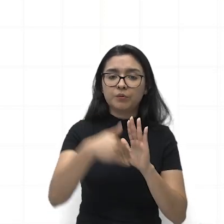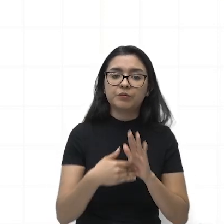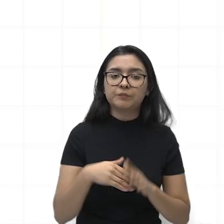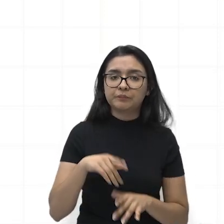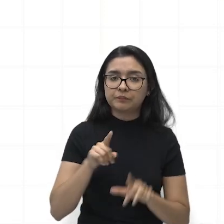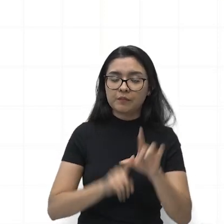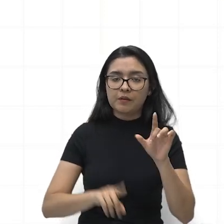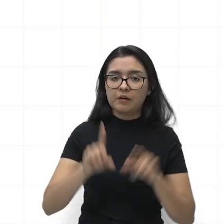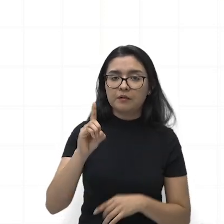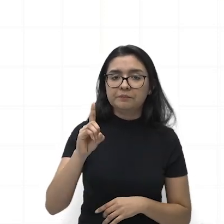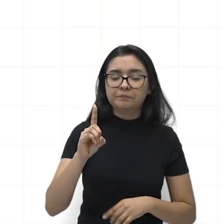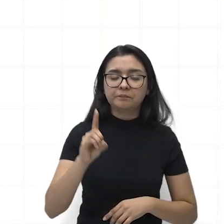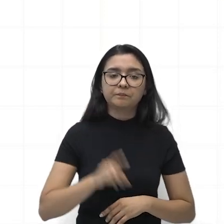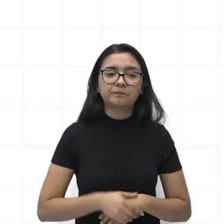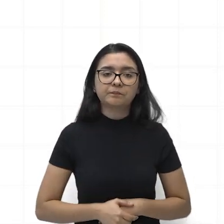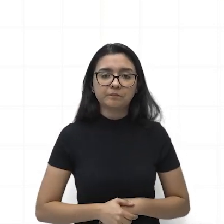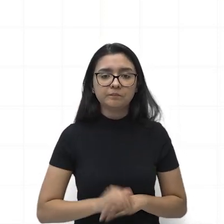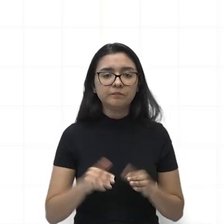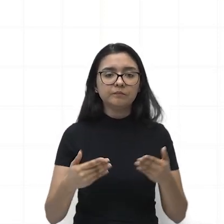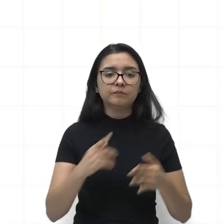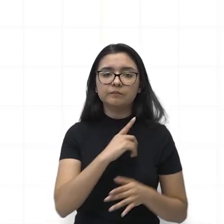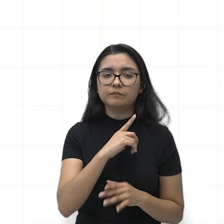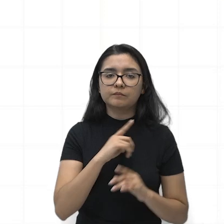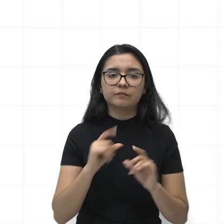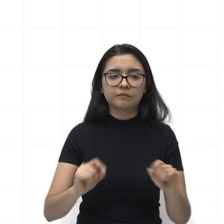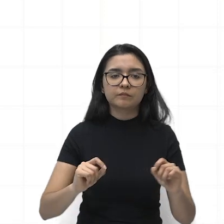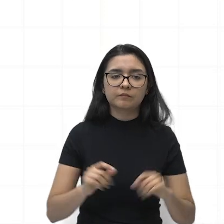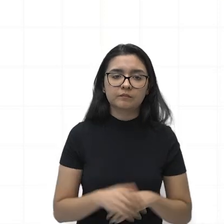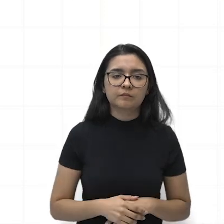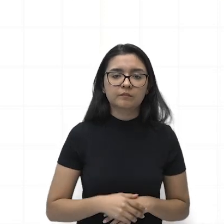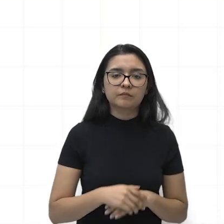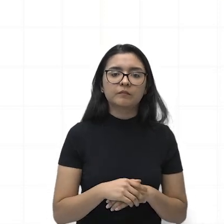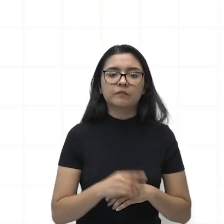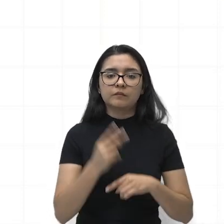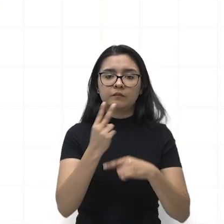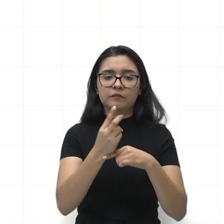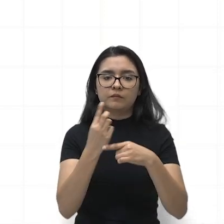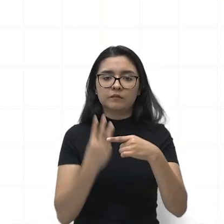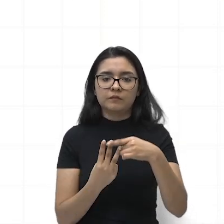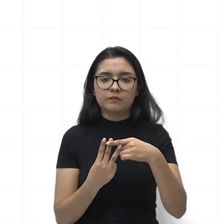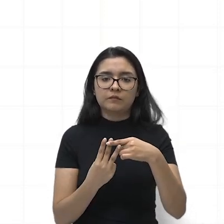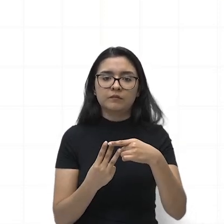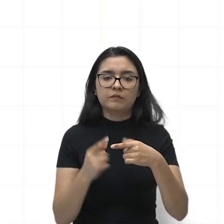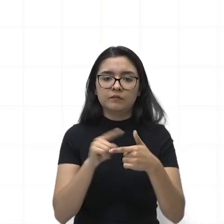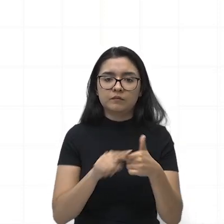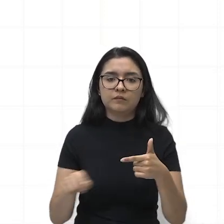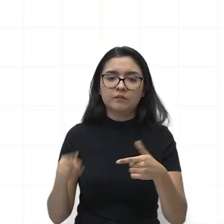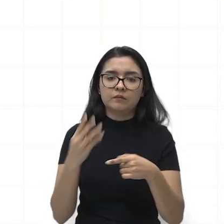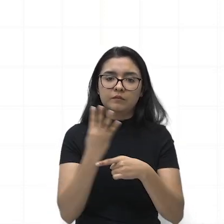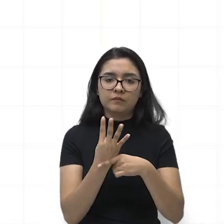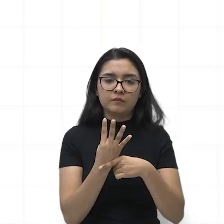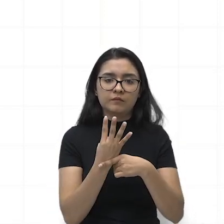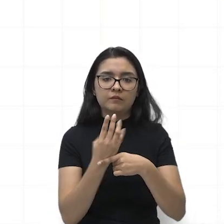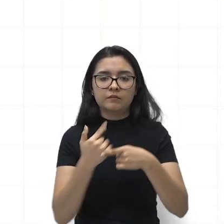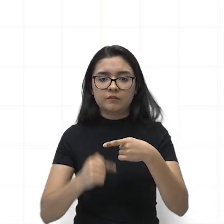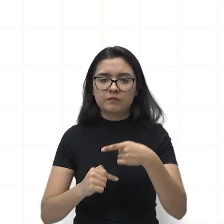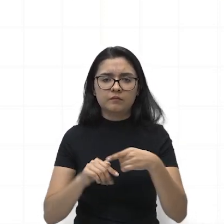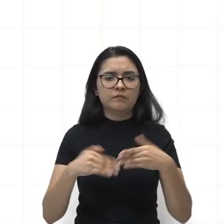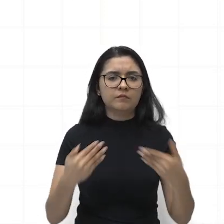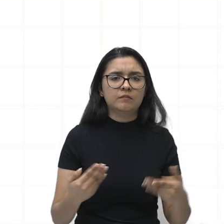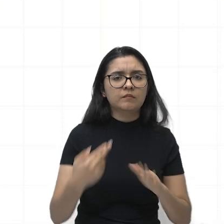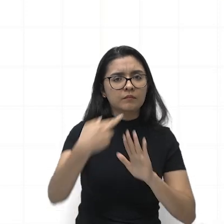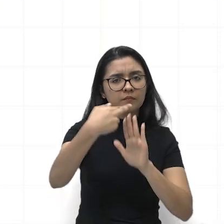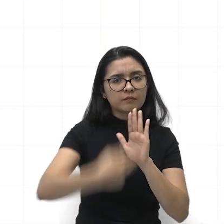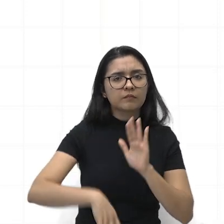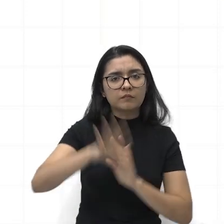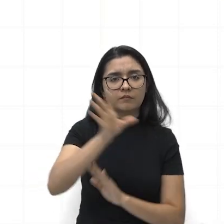a gente fazer, a letra D. Ó. Nós temos aqui 2/3 dividido por 4/7. Pessoal, marca bem essa ideia, ó,